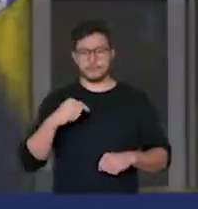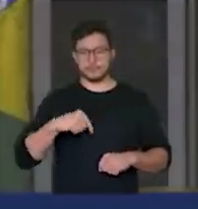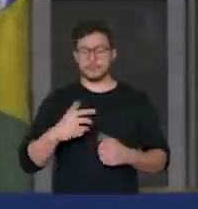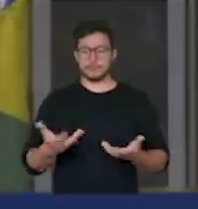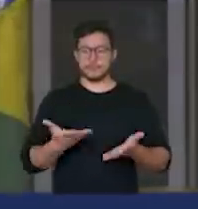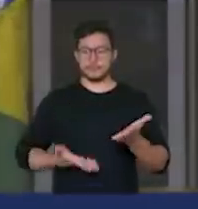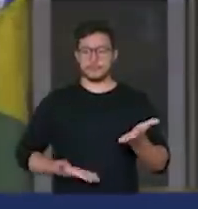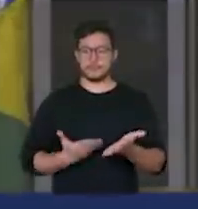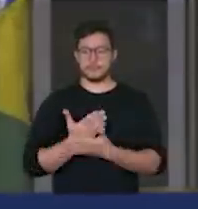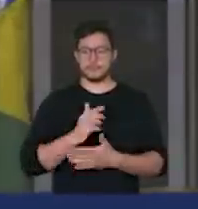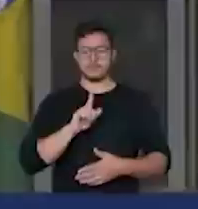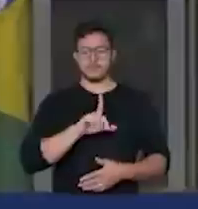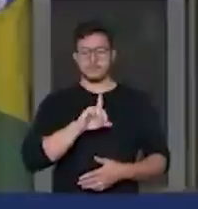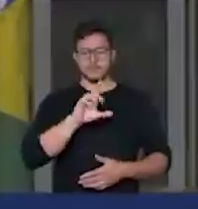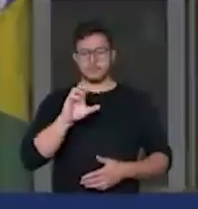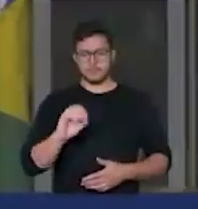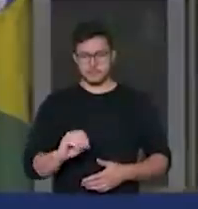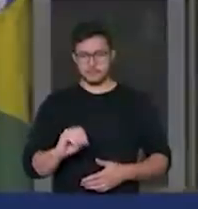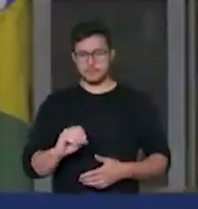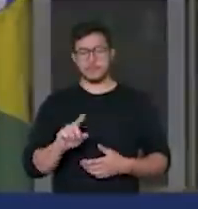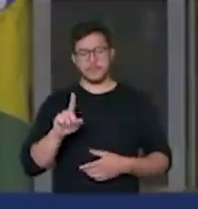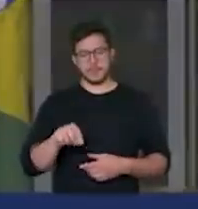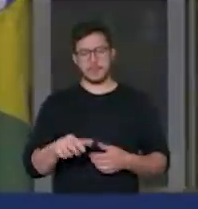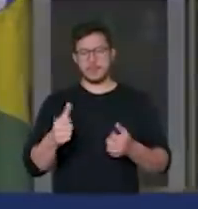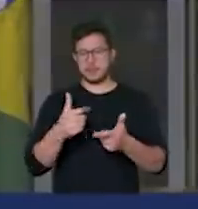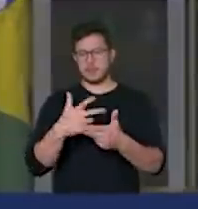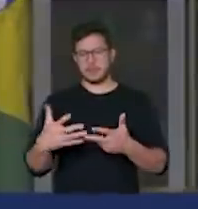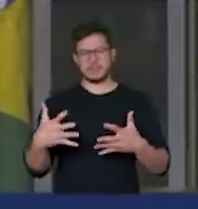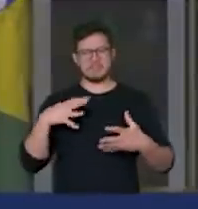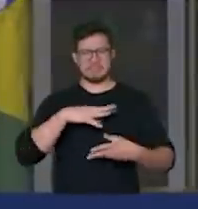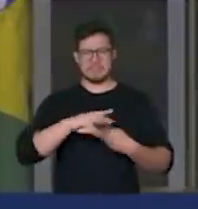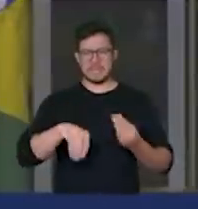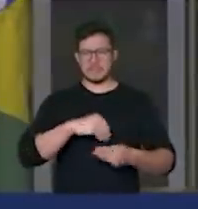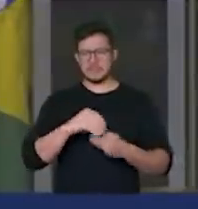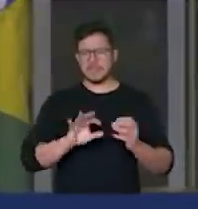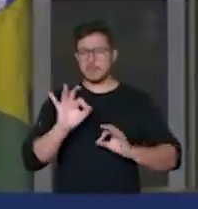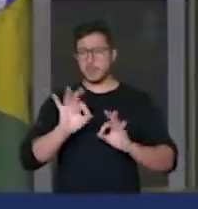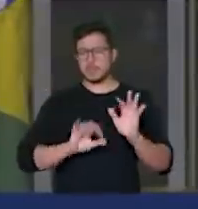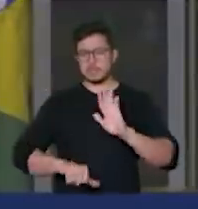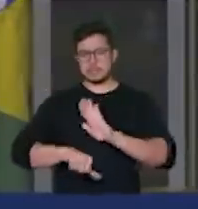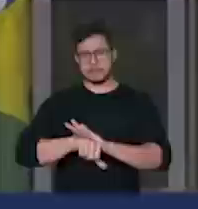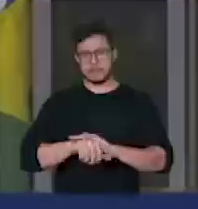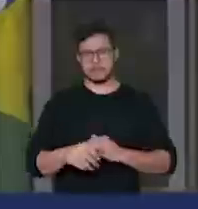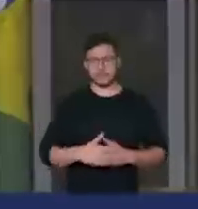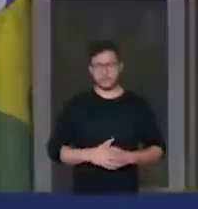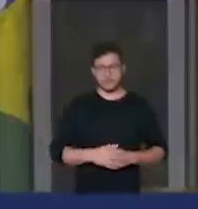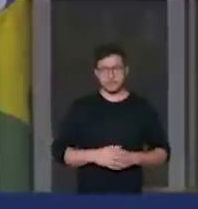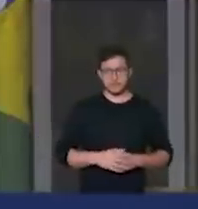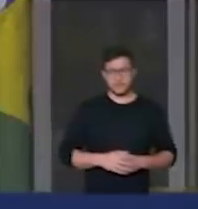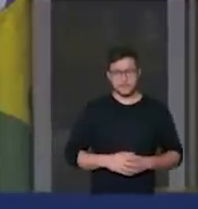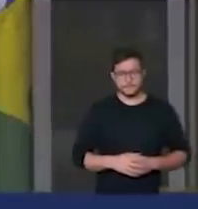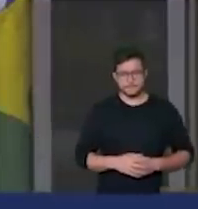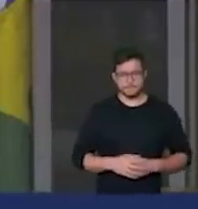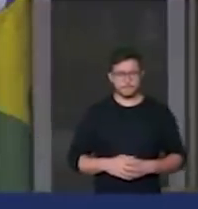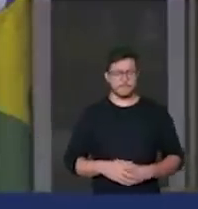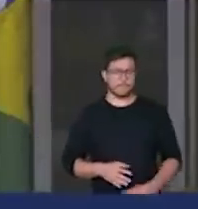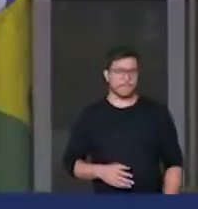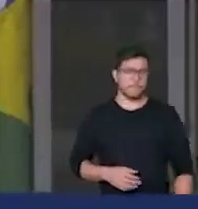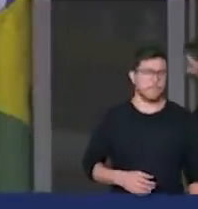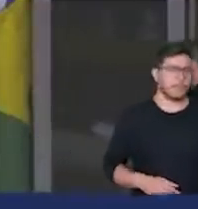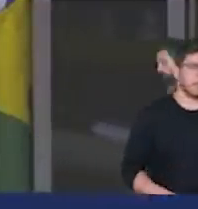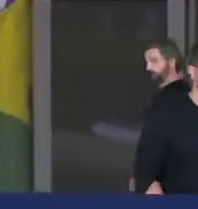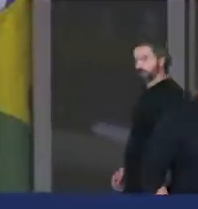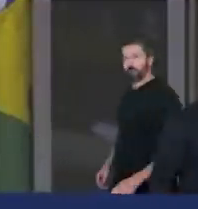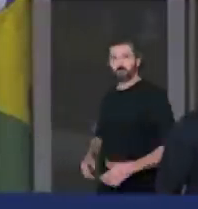Diretrizes Orçamentárias, como barril de porco, como coisa de organização criminosa, como coisa que não aconteceria jamais,